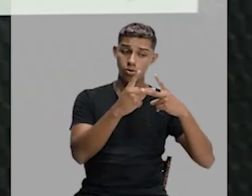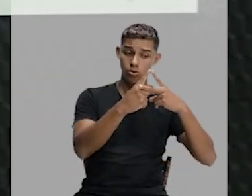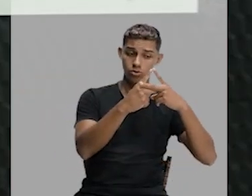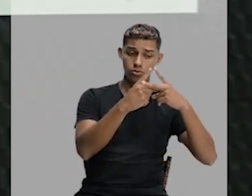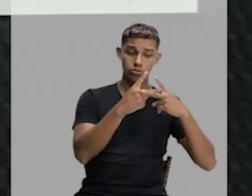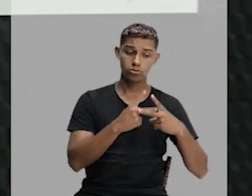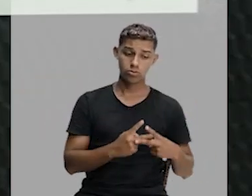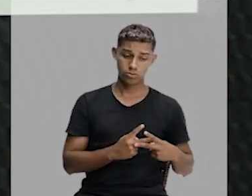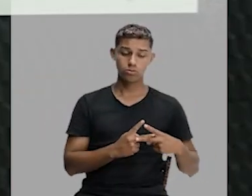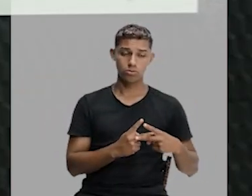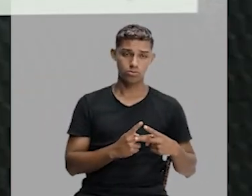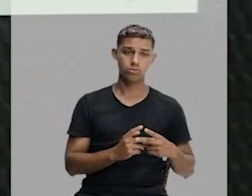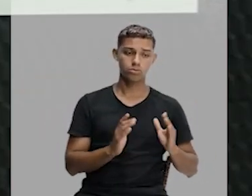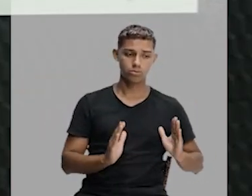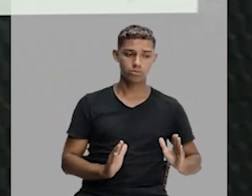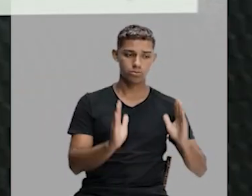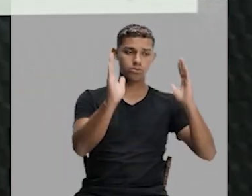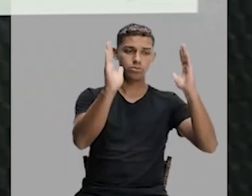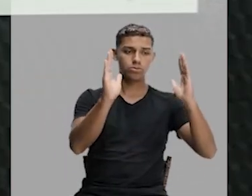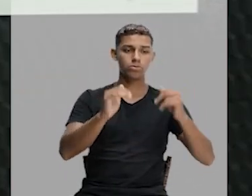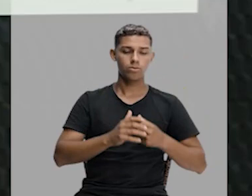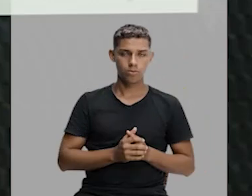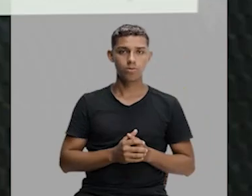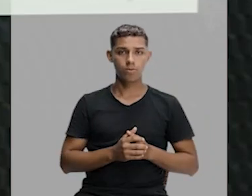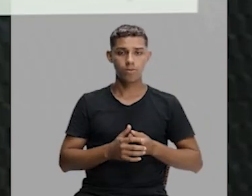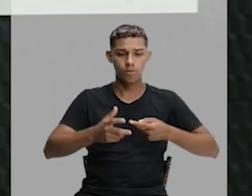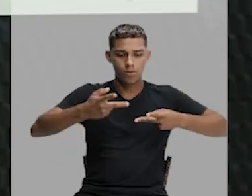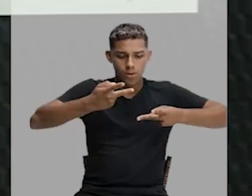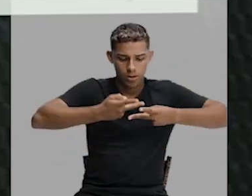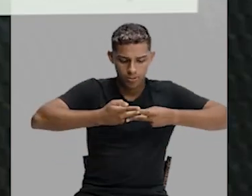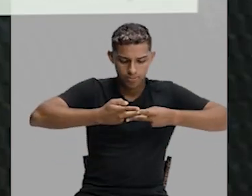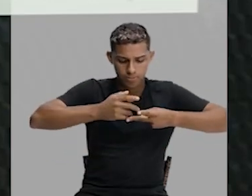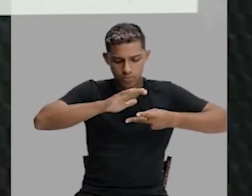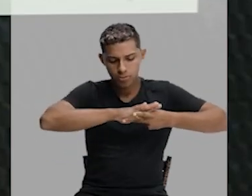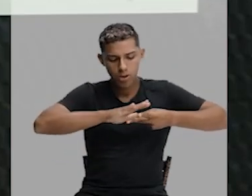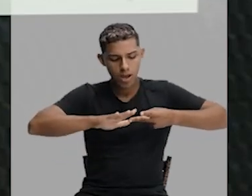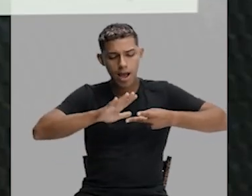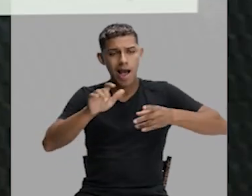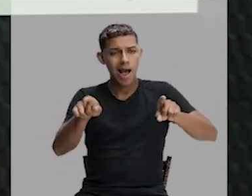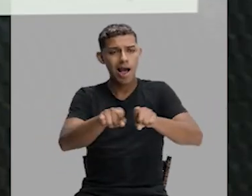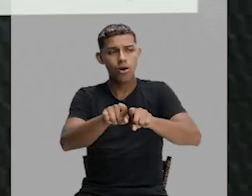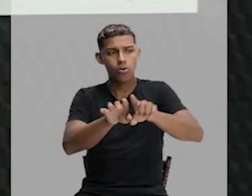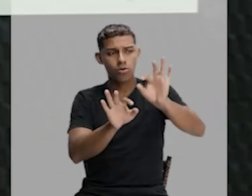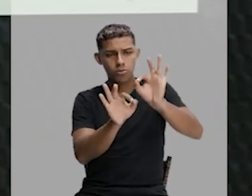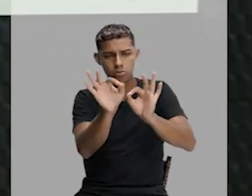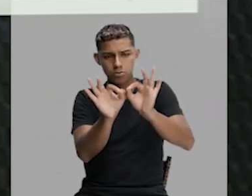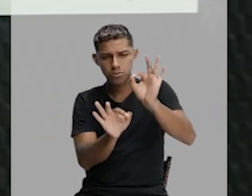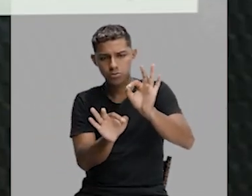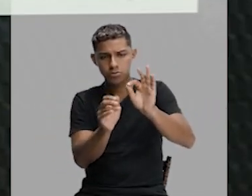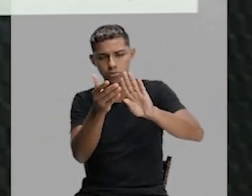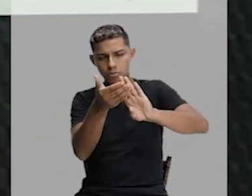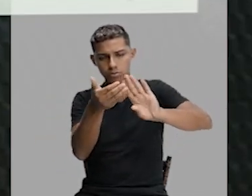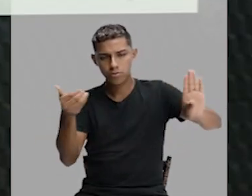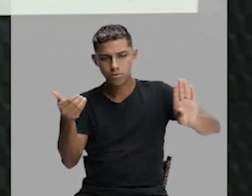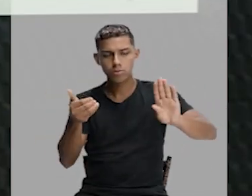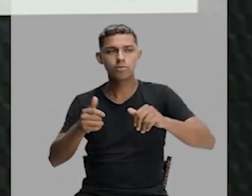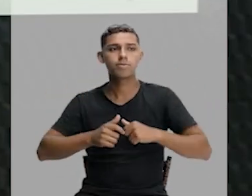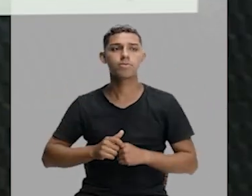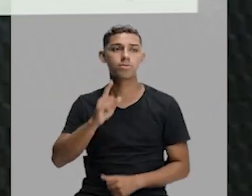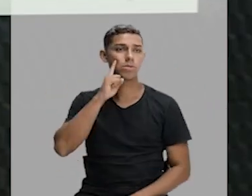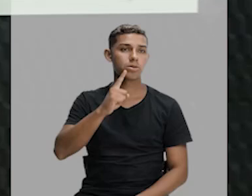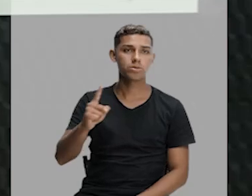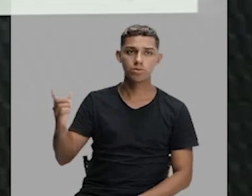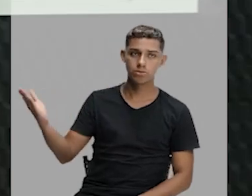aqui, ó, que tem as faces triangulares. Se você desmanchar esse prisma, tá? O que você vai ter aqui,